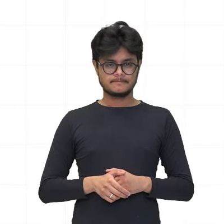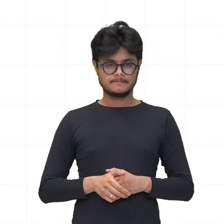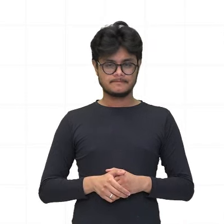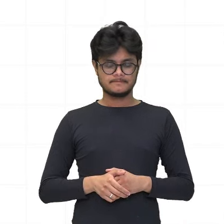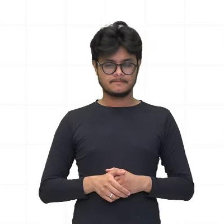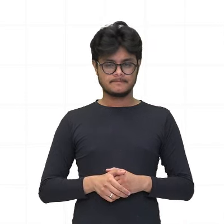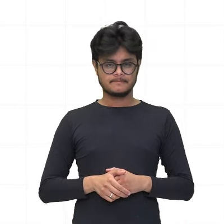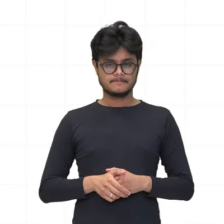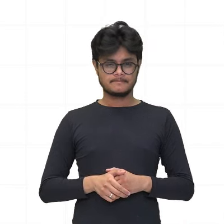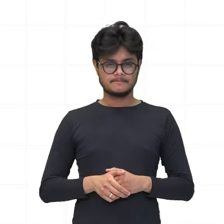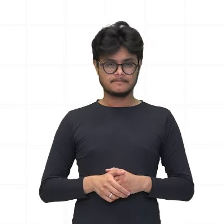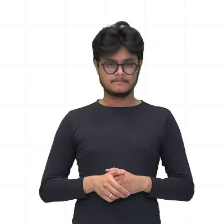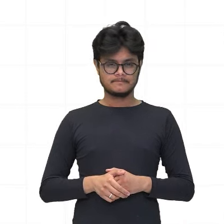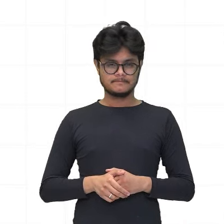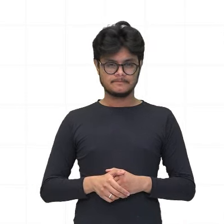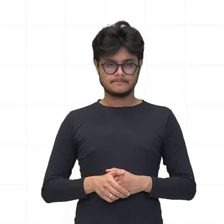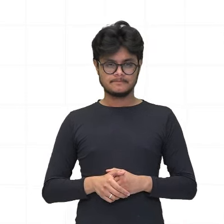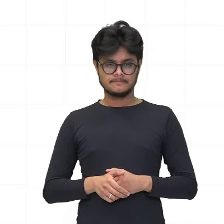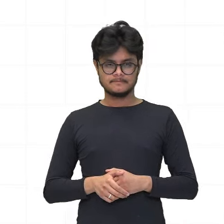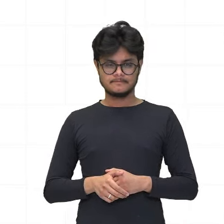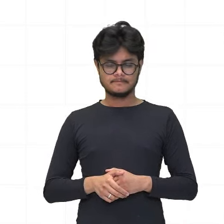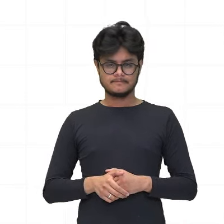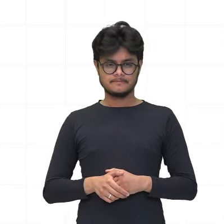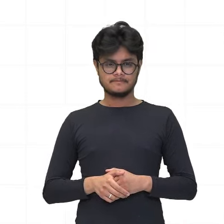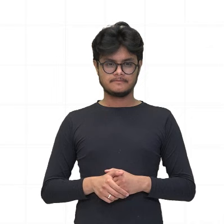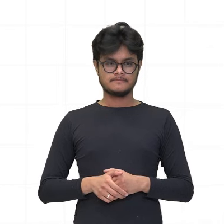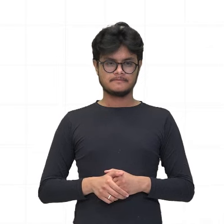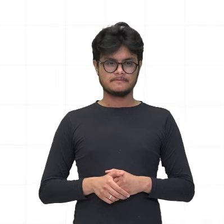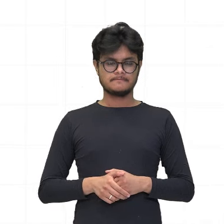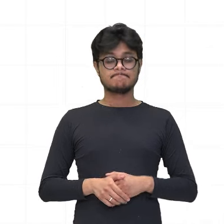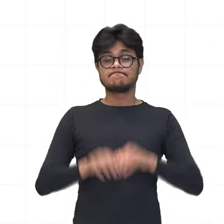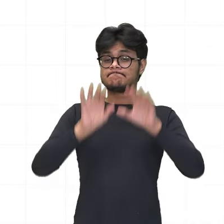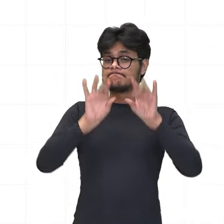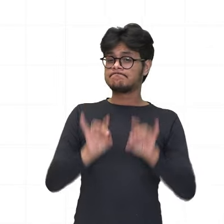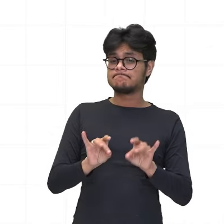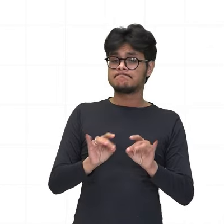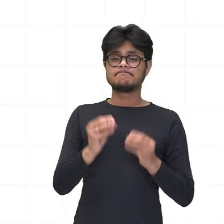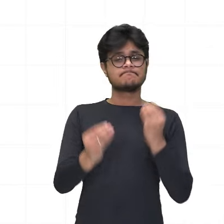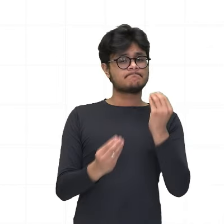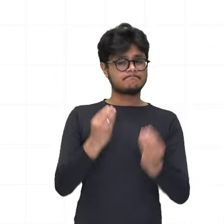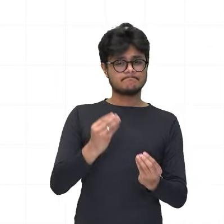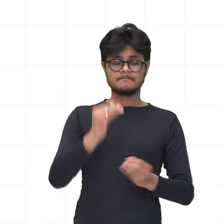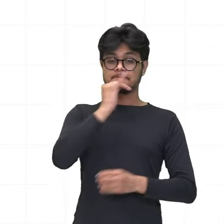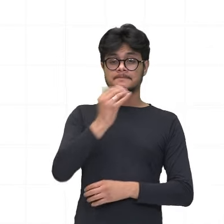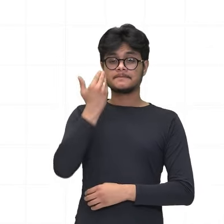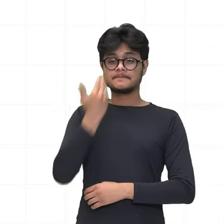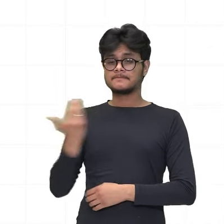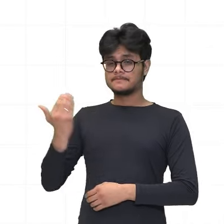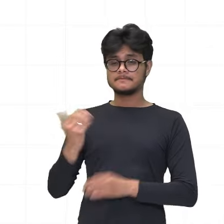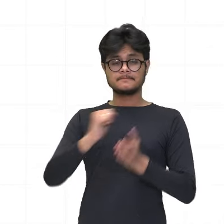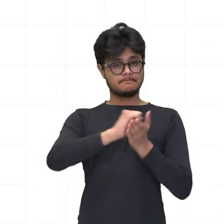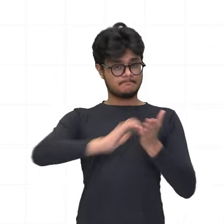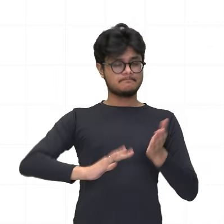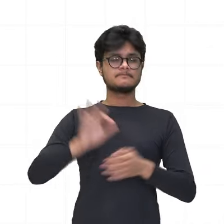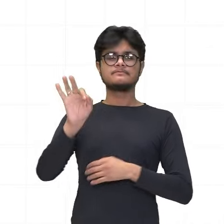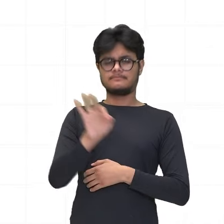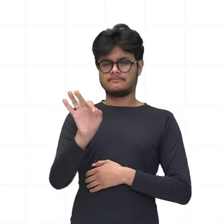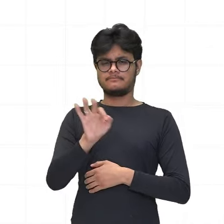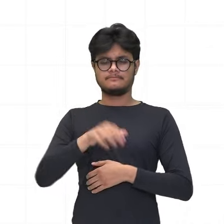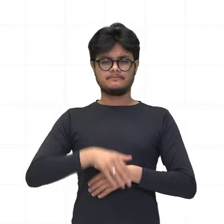cálculo de percentuais sucessivos. E o detalhamento, problemas percentuais